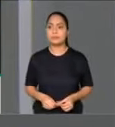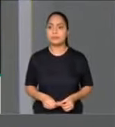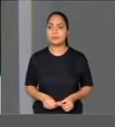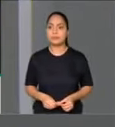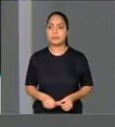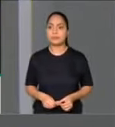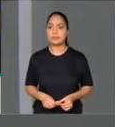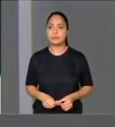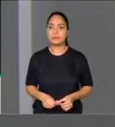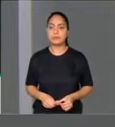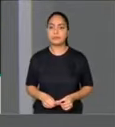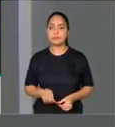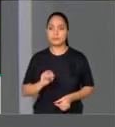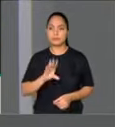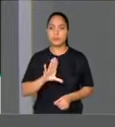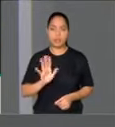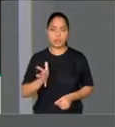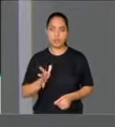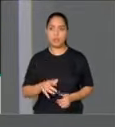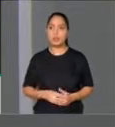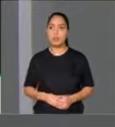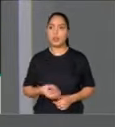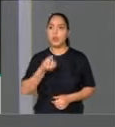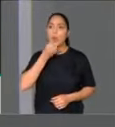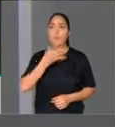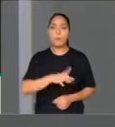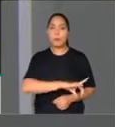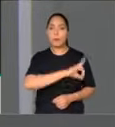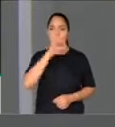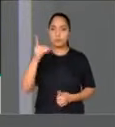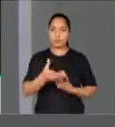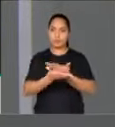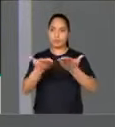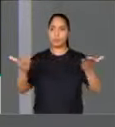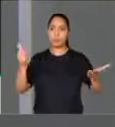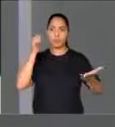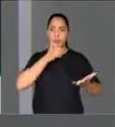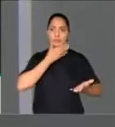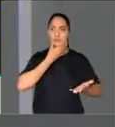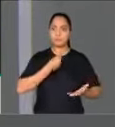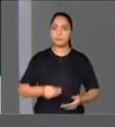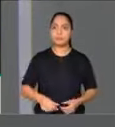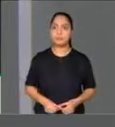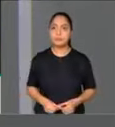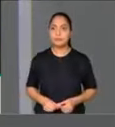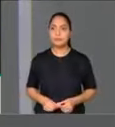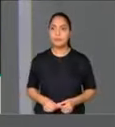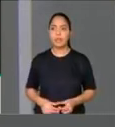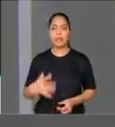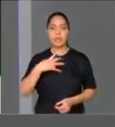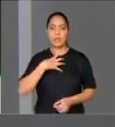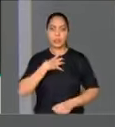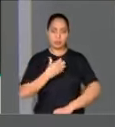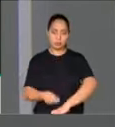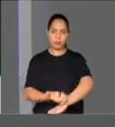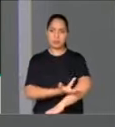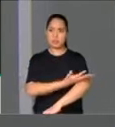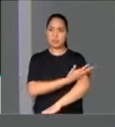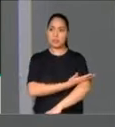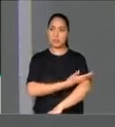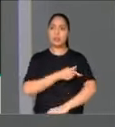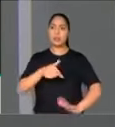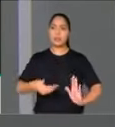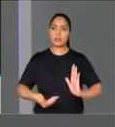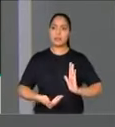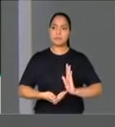Não foi, agora foi. Bom dia a todas, todos e todes. É sempre uma emoção ocupar esse